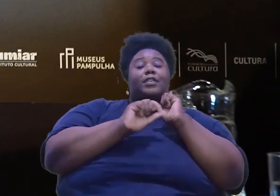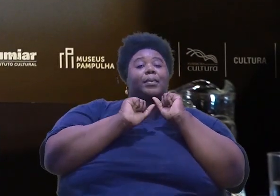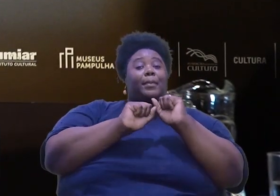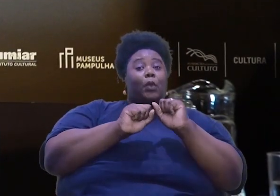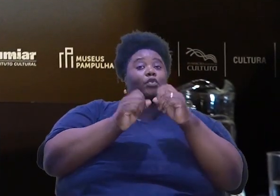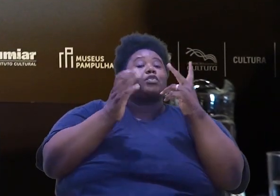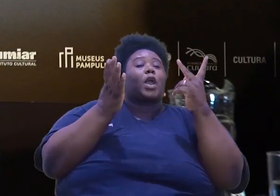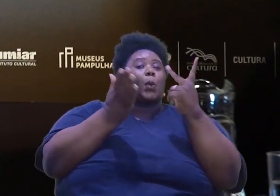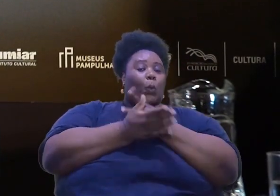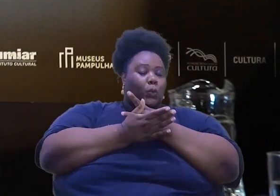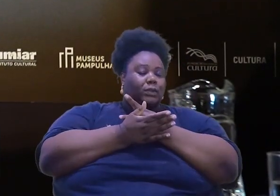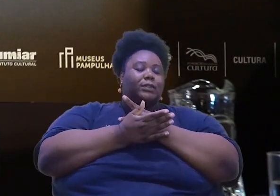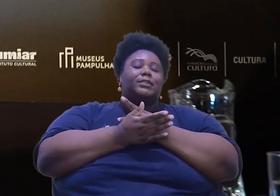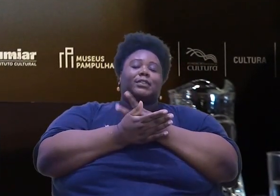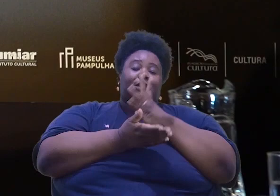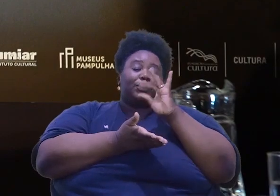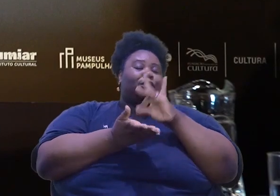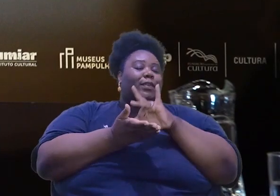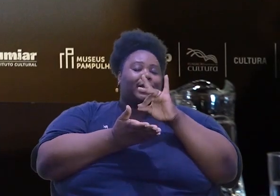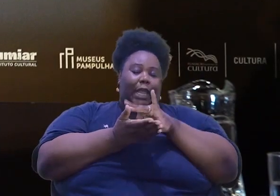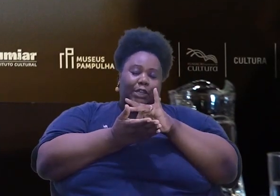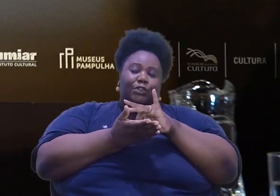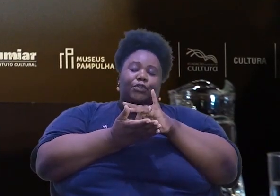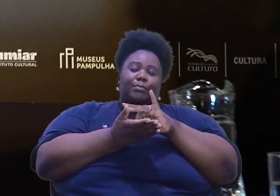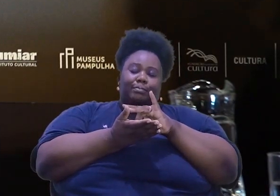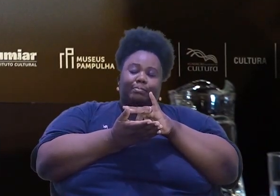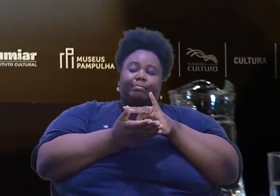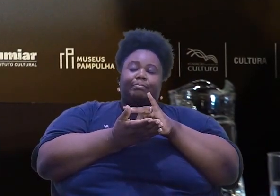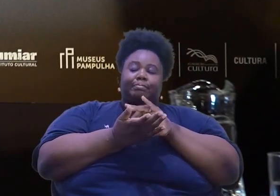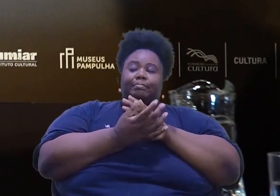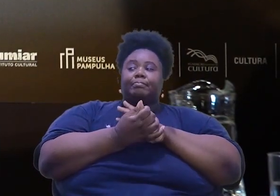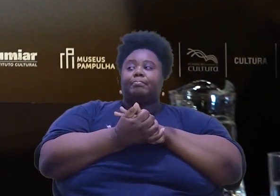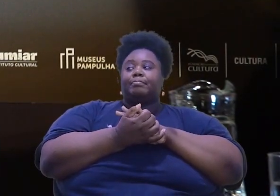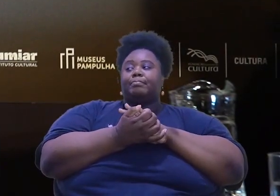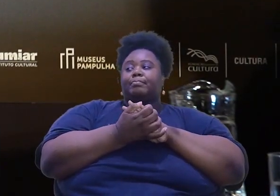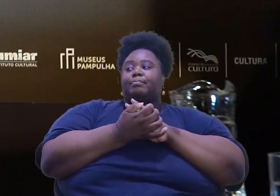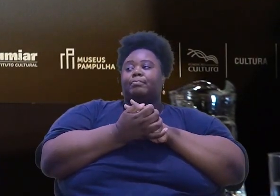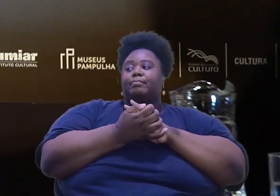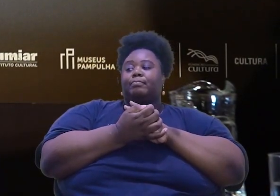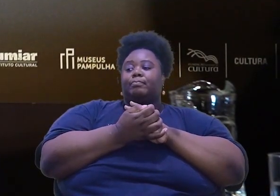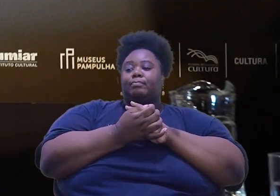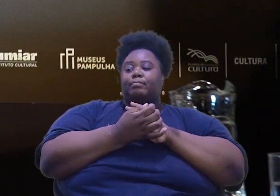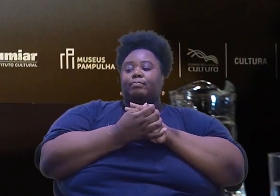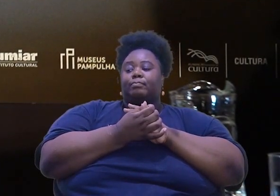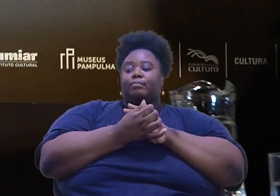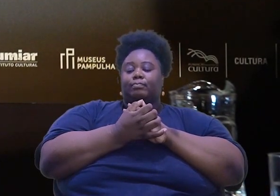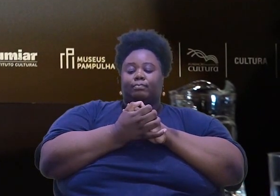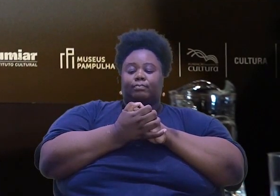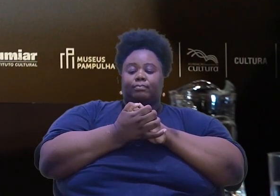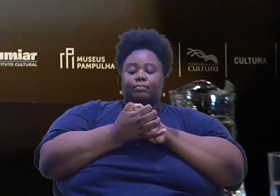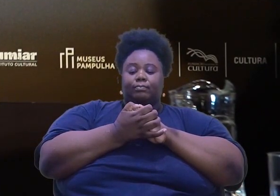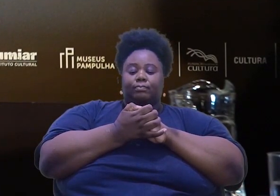pode ir se materializando, né? Se concretizando. Então,